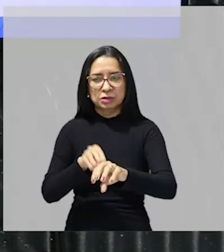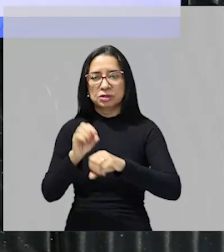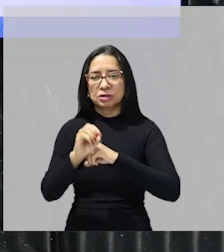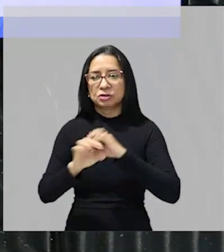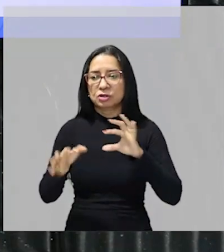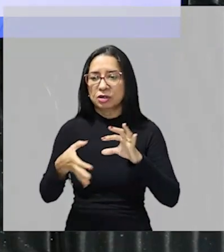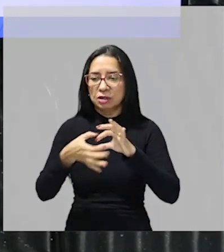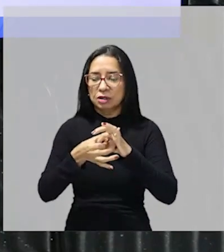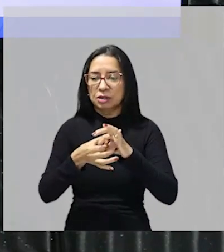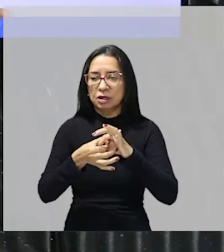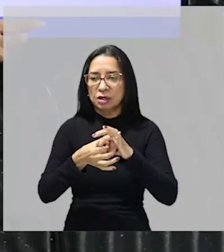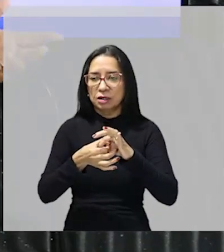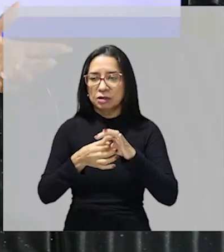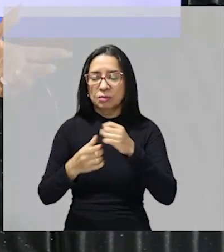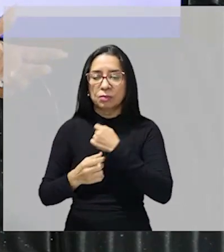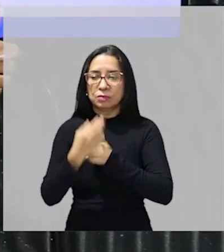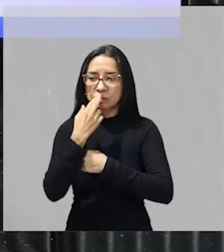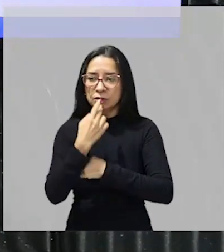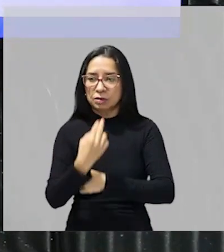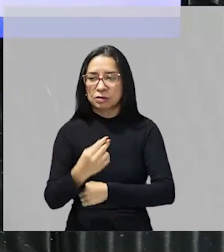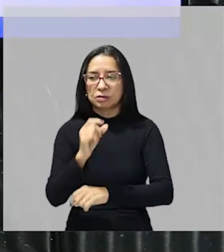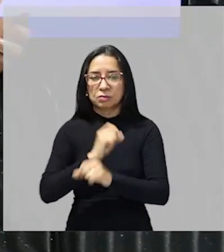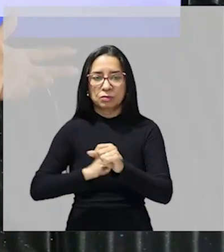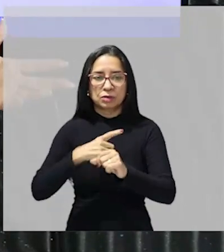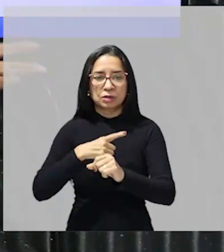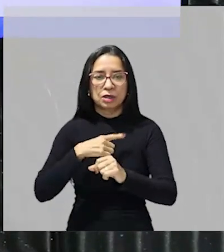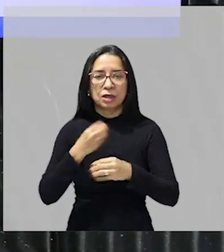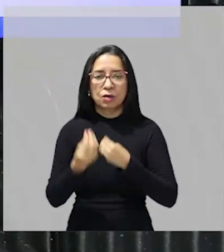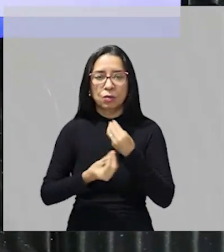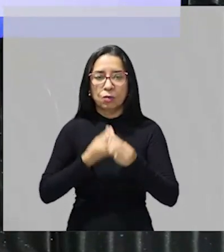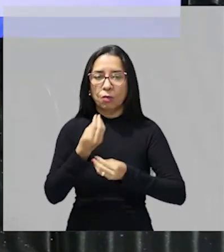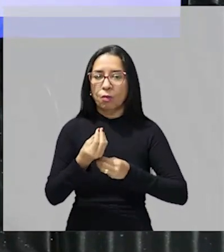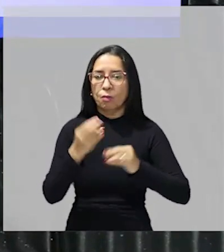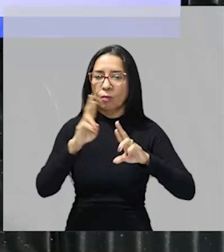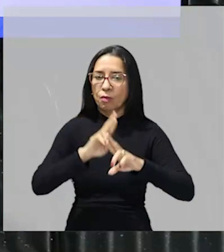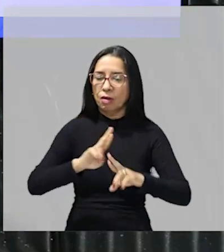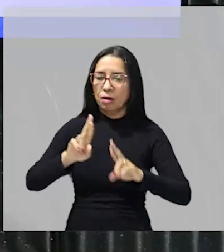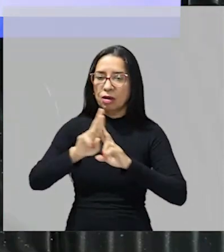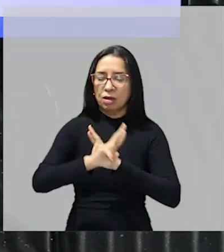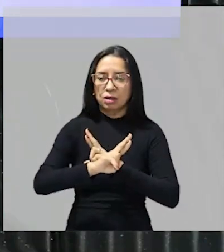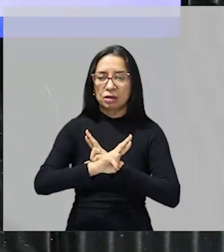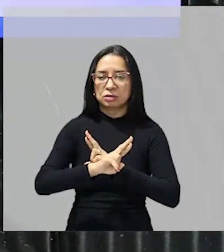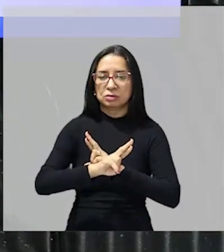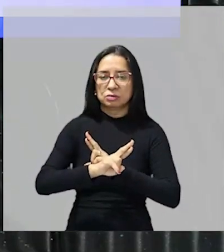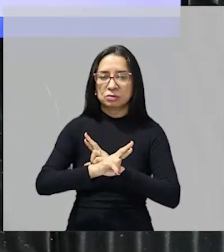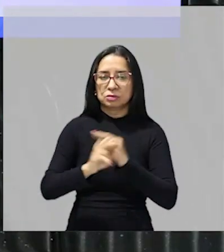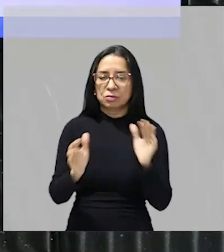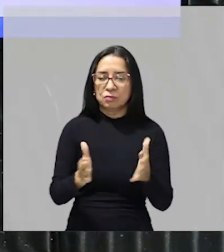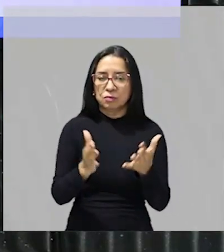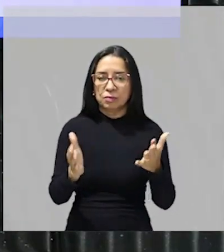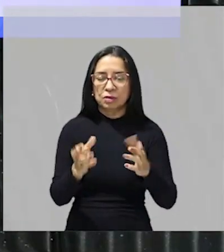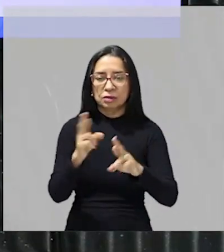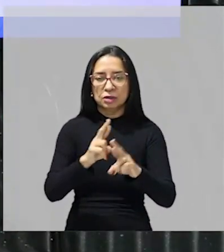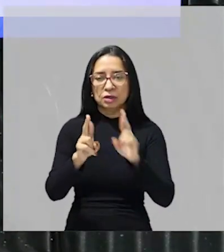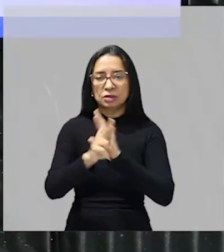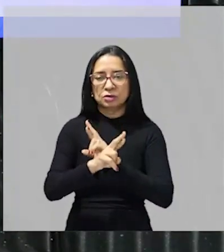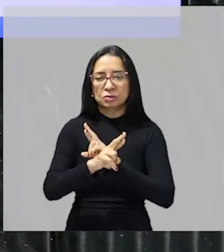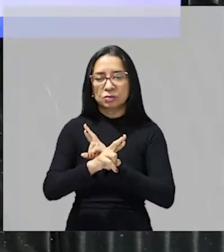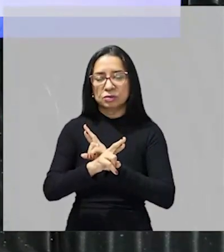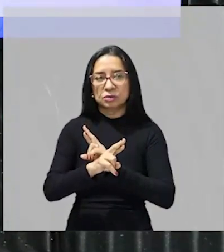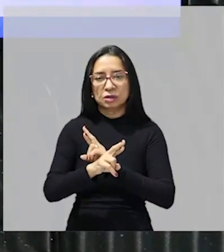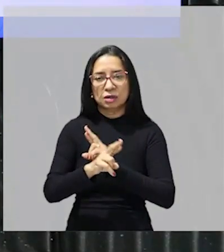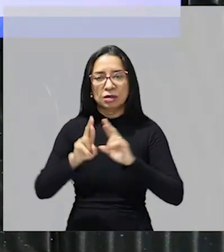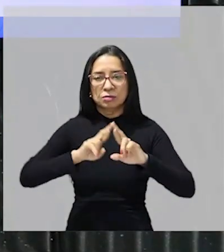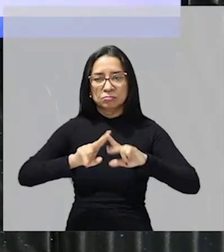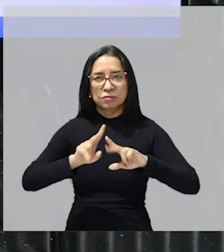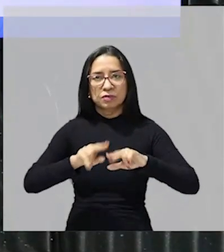tem como dar conta das relações entre as diferentes línguas. Vocês sabem, a gente fala